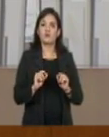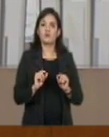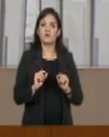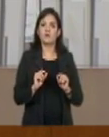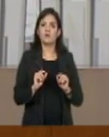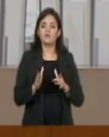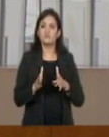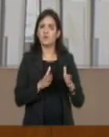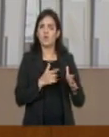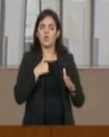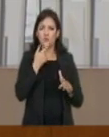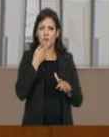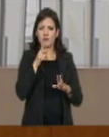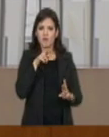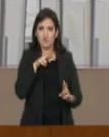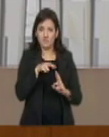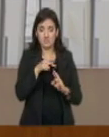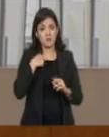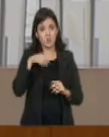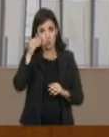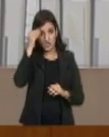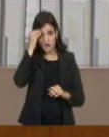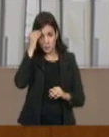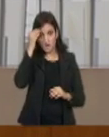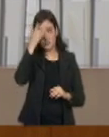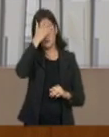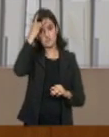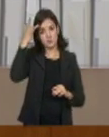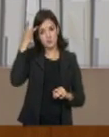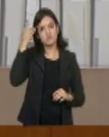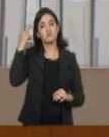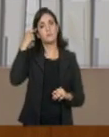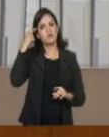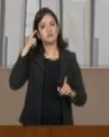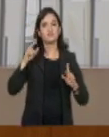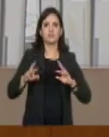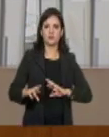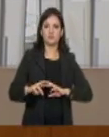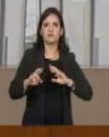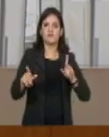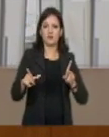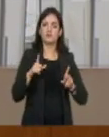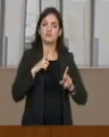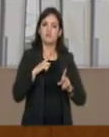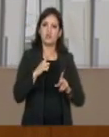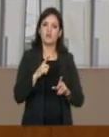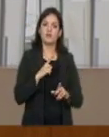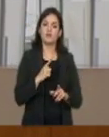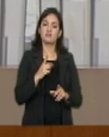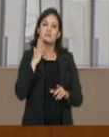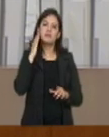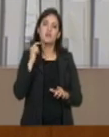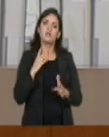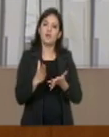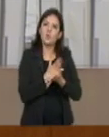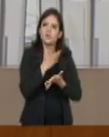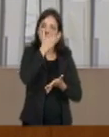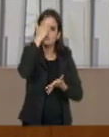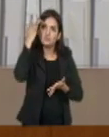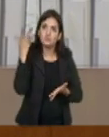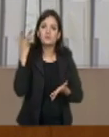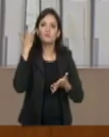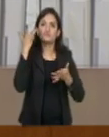entendo, com a devida vênia daqueles que entendam em contrário, que eu sei que há colegas com relevantes argumentos para entender em